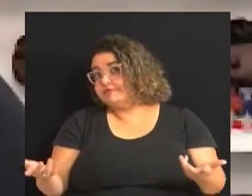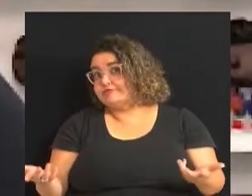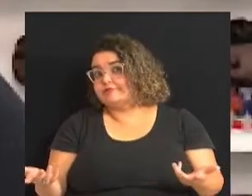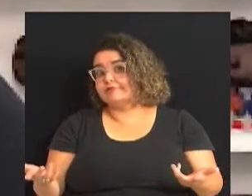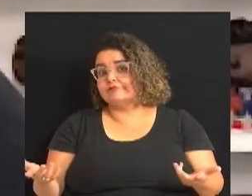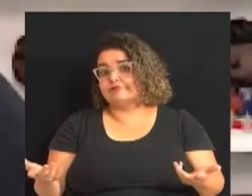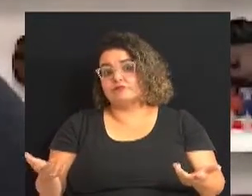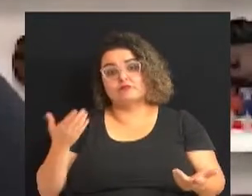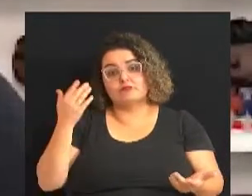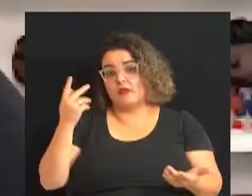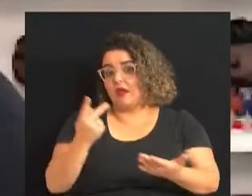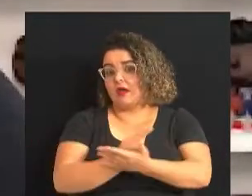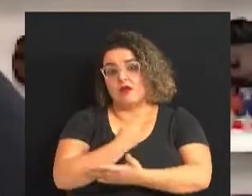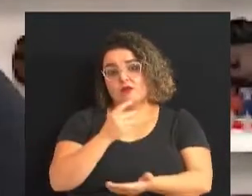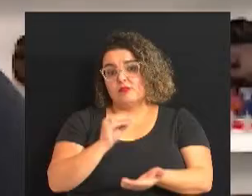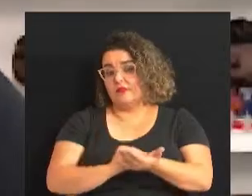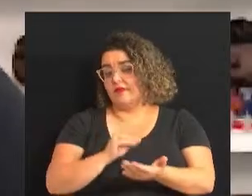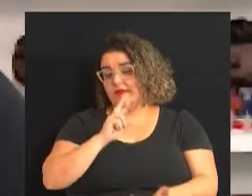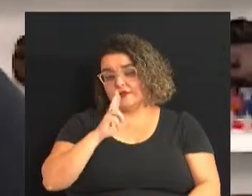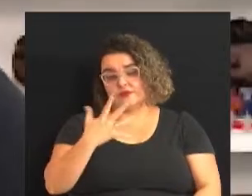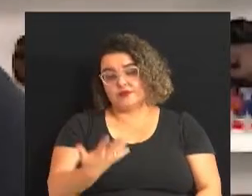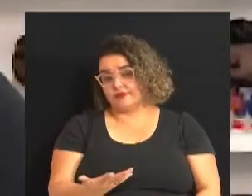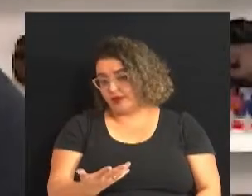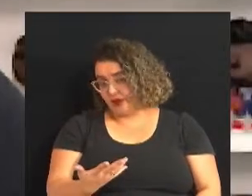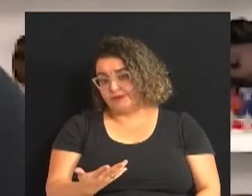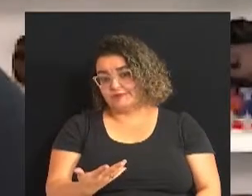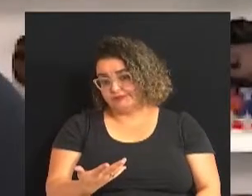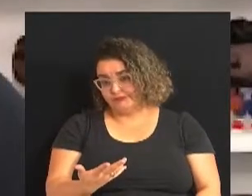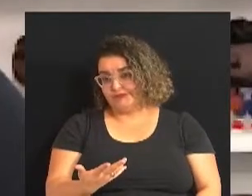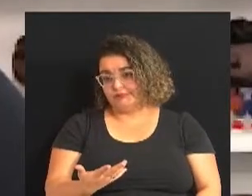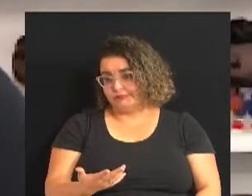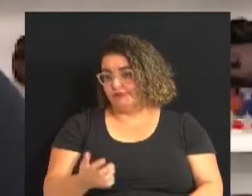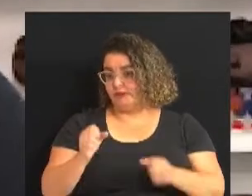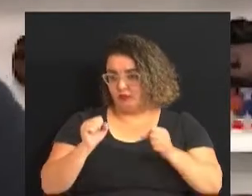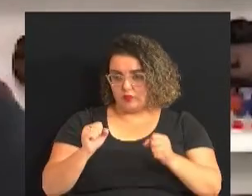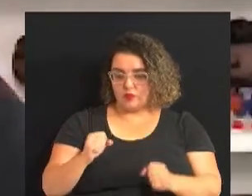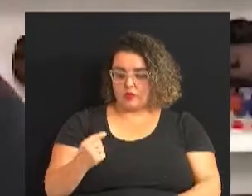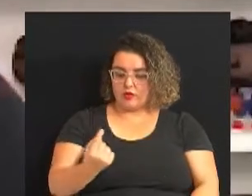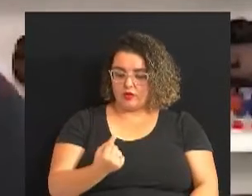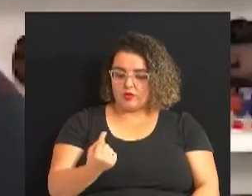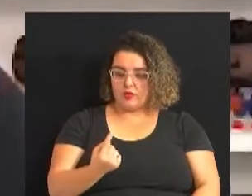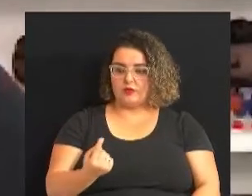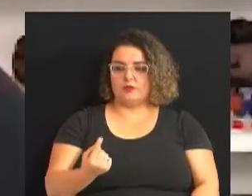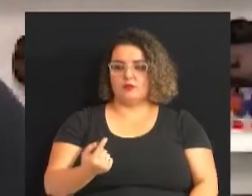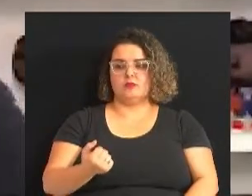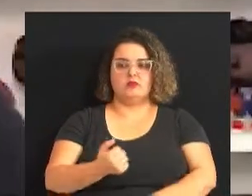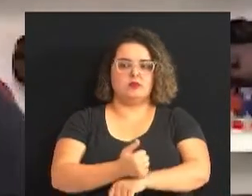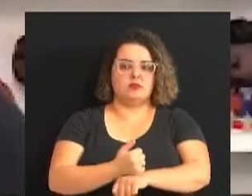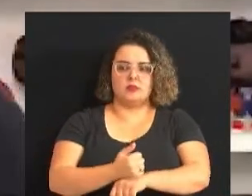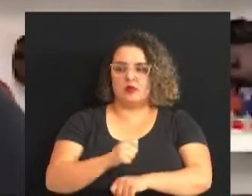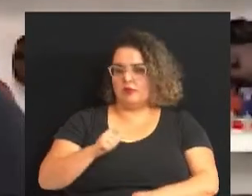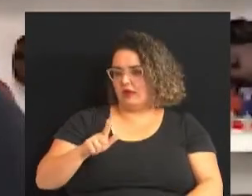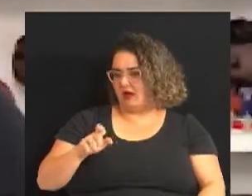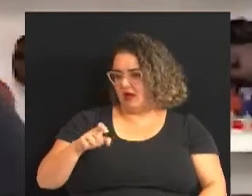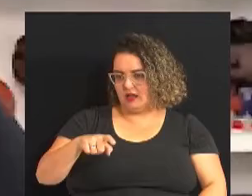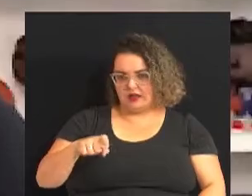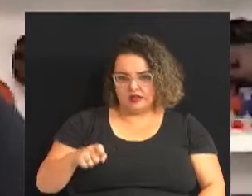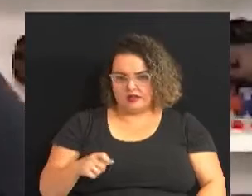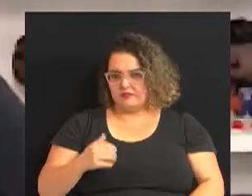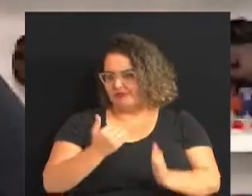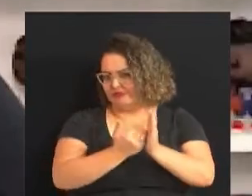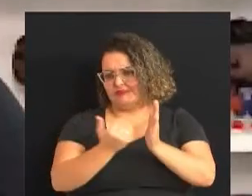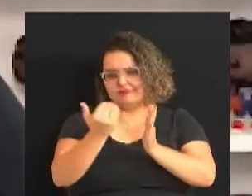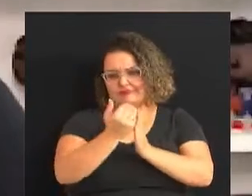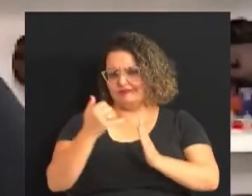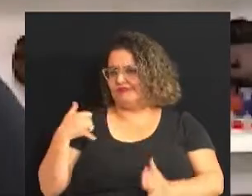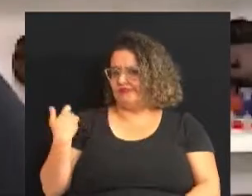por falta de resultado. Então, acho que ela poderia individualmente, jogadores incríveis, a gente tem o Alex jogando em alto nível até hoje, com 40